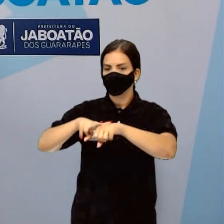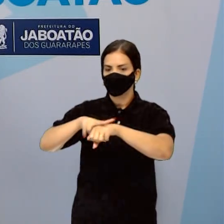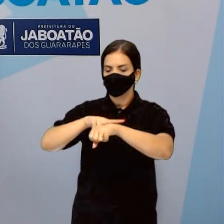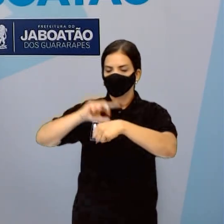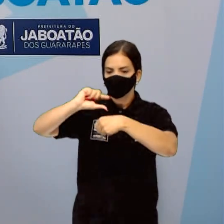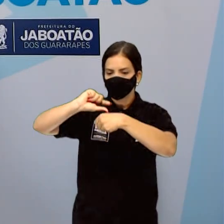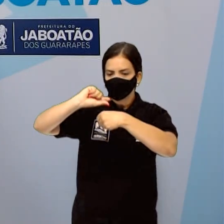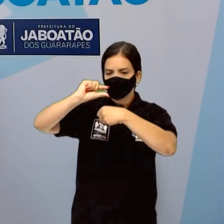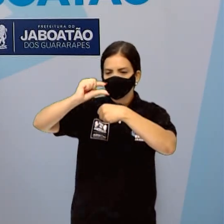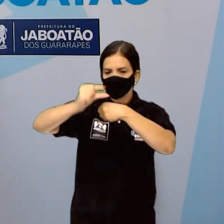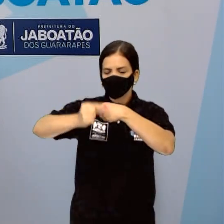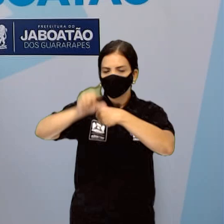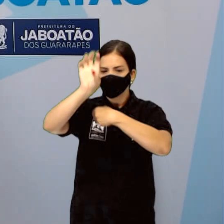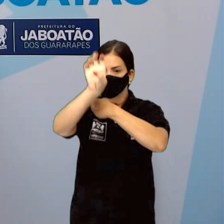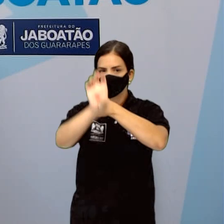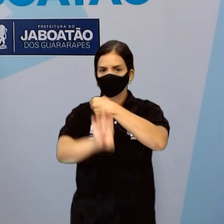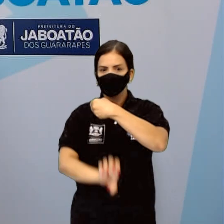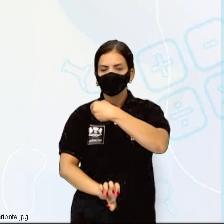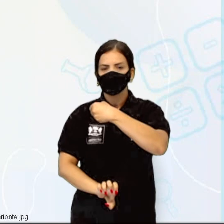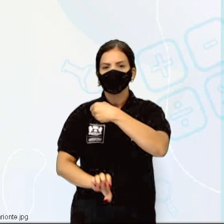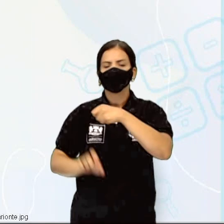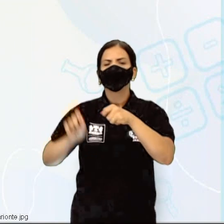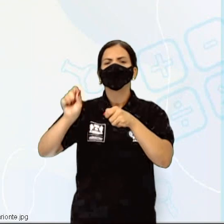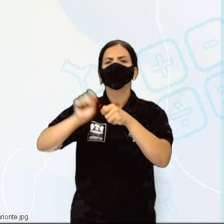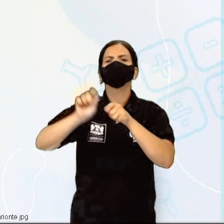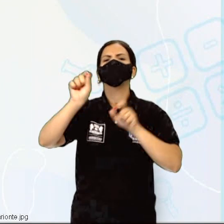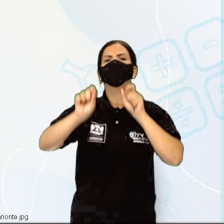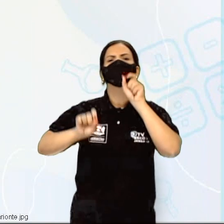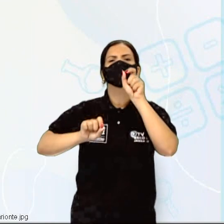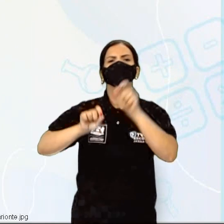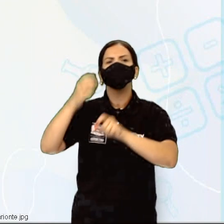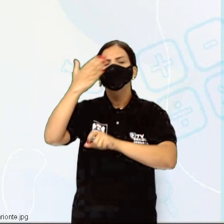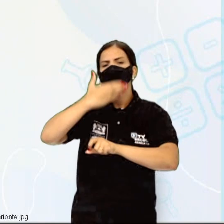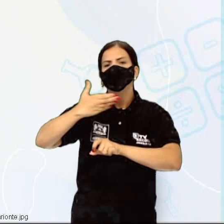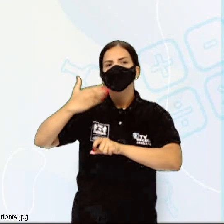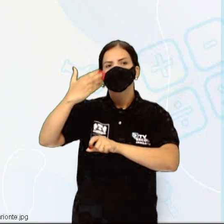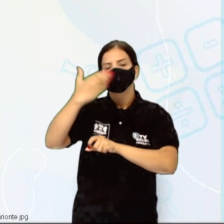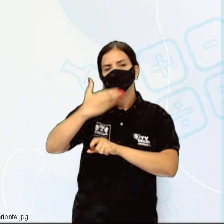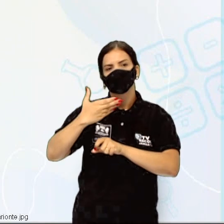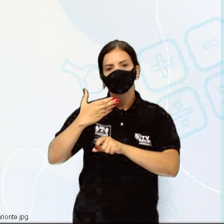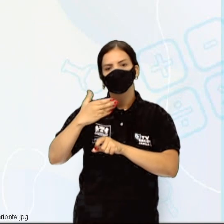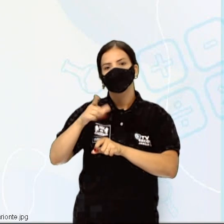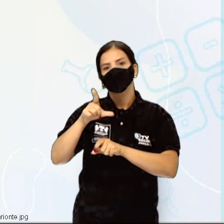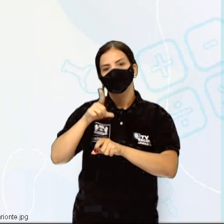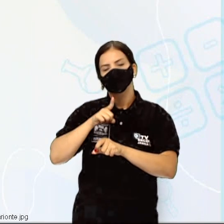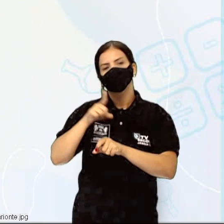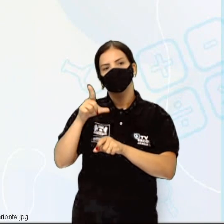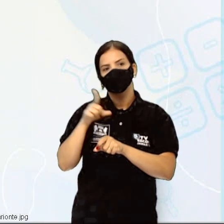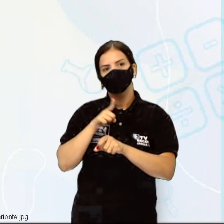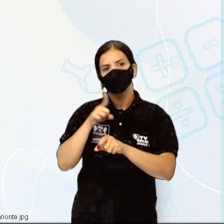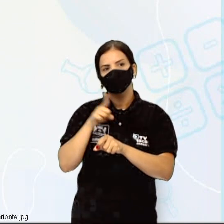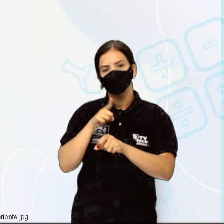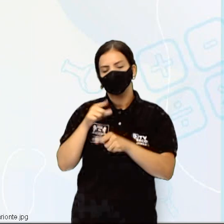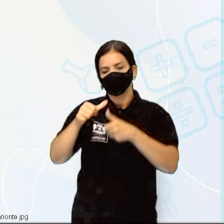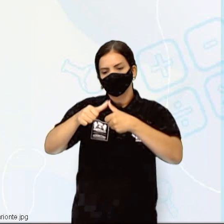camada externa feita de açúcares que ela tem funções relacionadas tanto à adesão